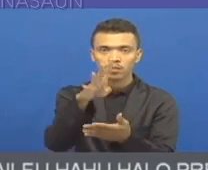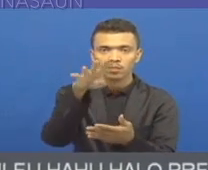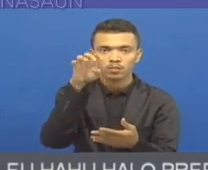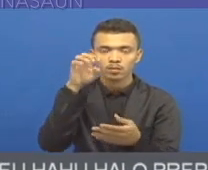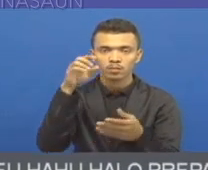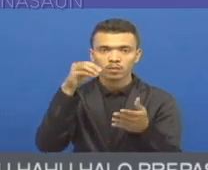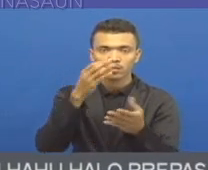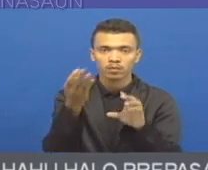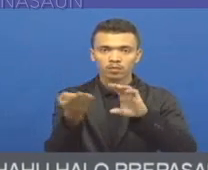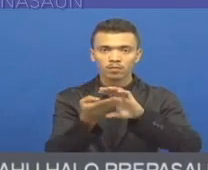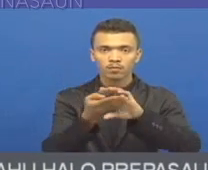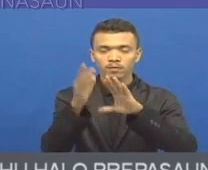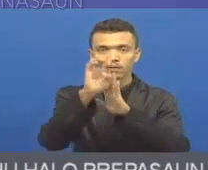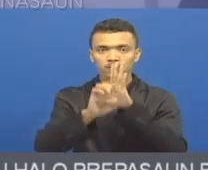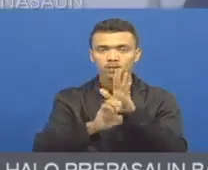estado.